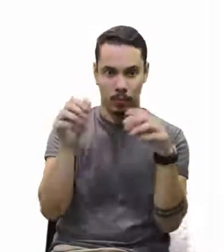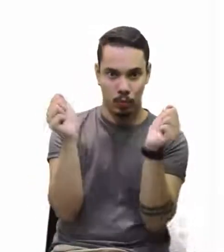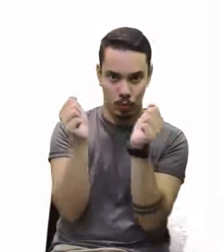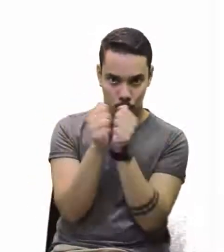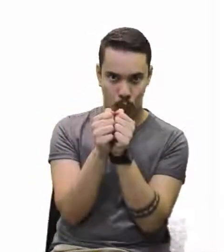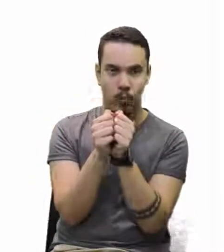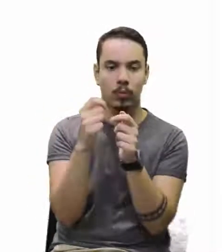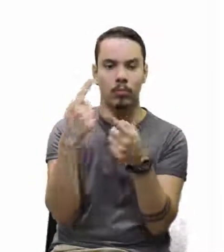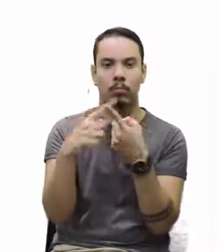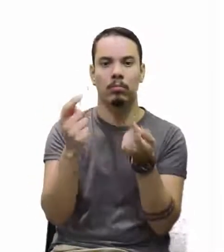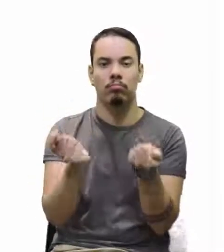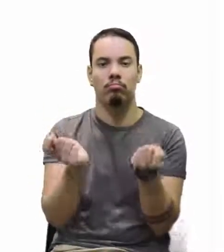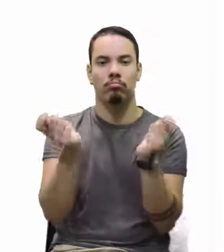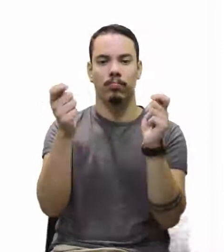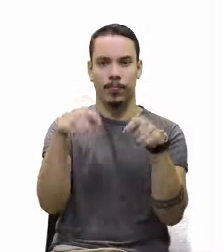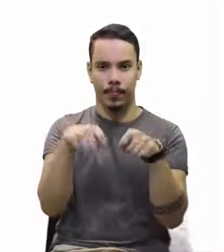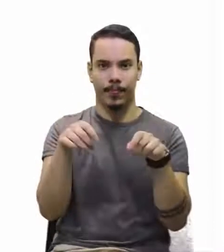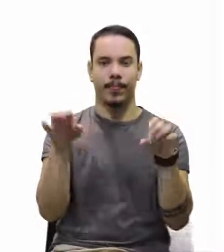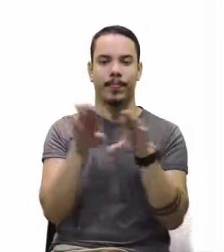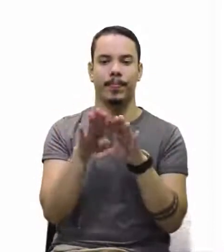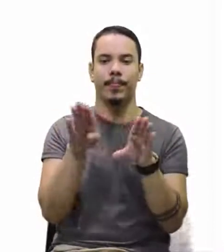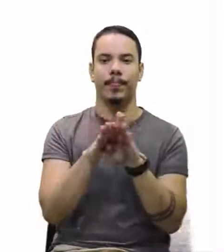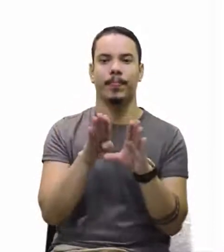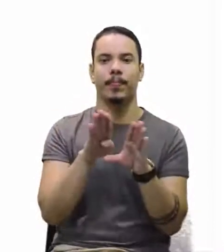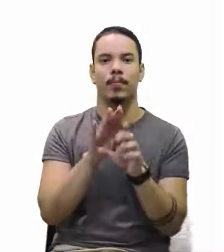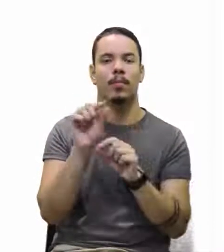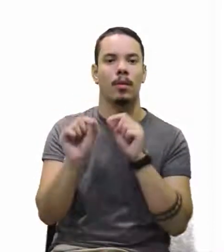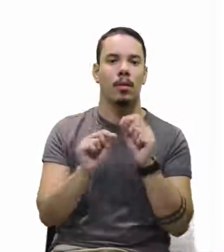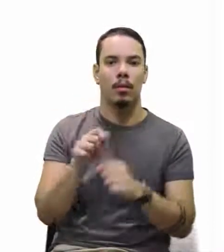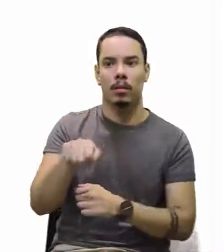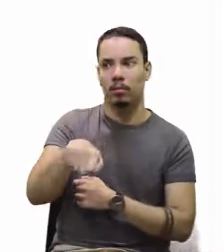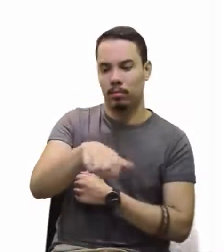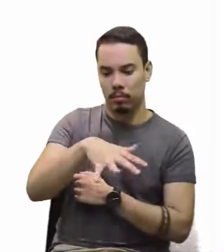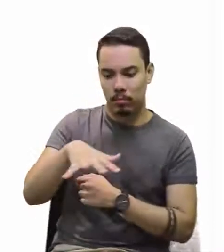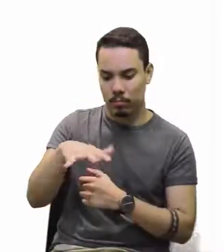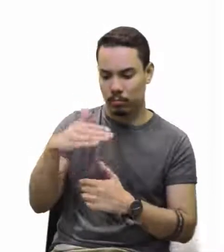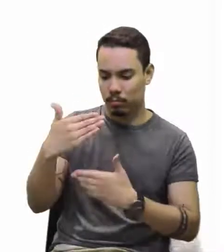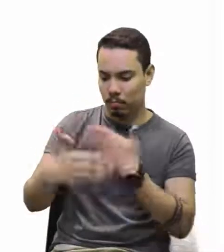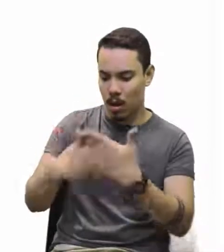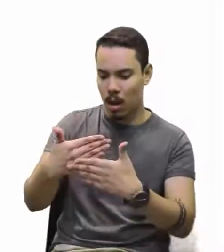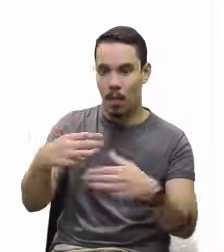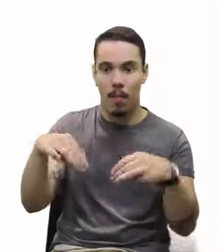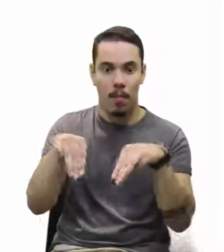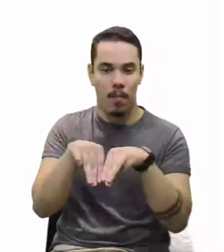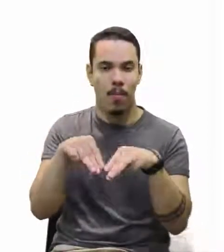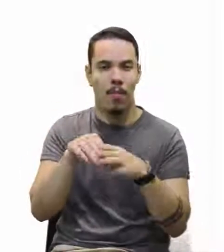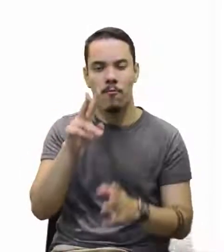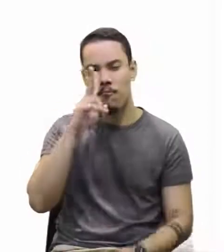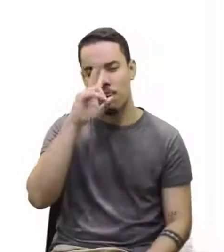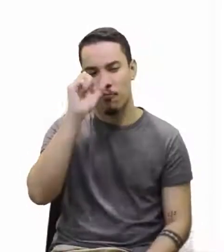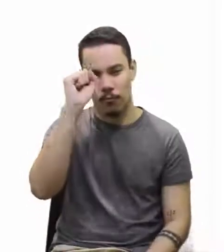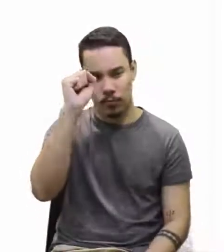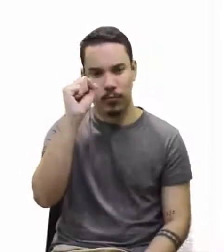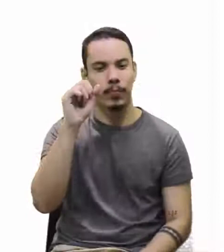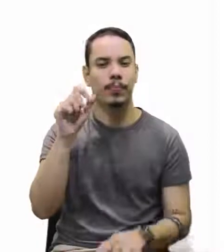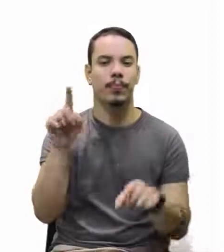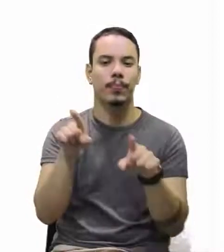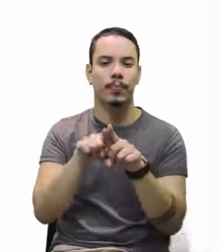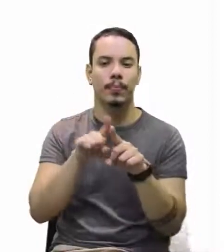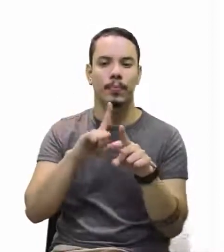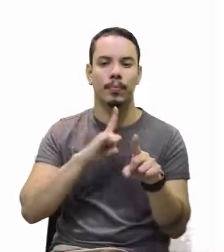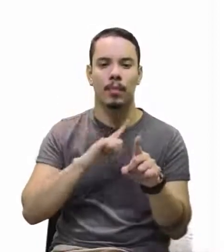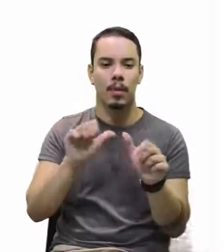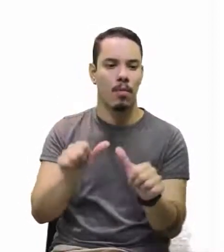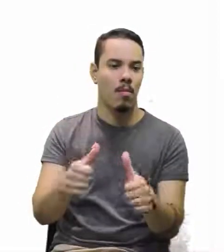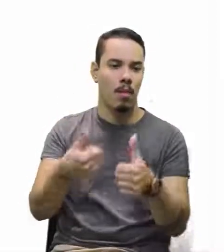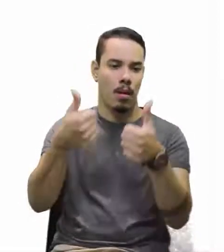essa capacidade de ter o campo magnético aí bem forte. E ela tem um melhor desempenho